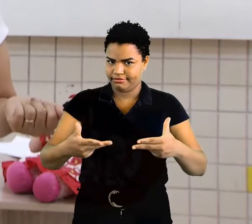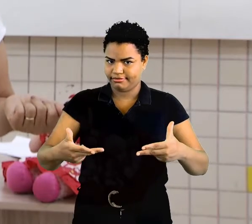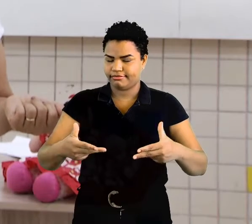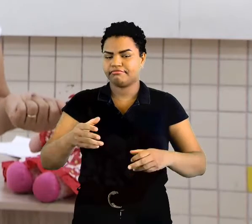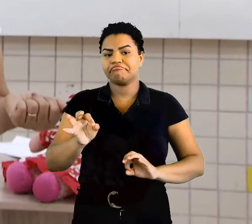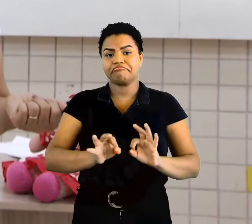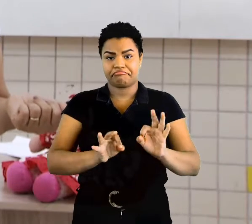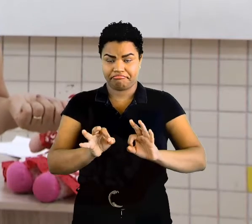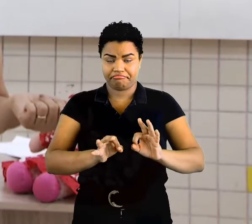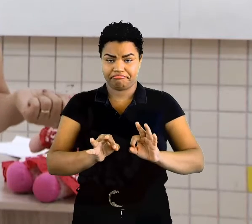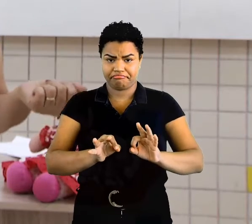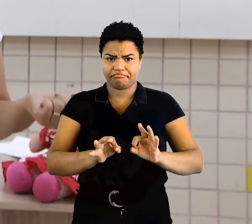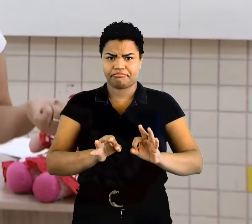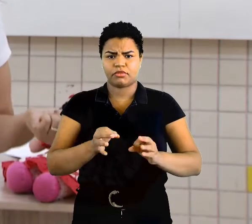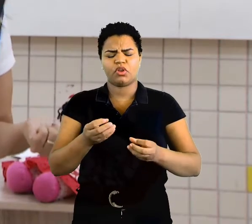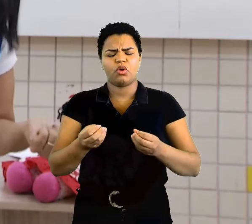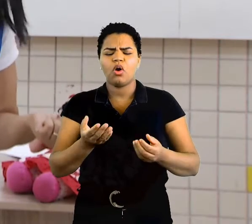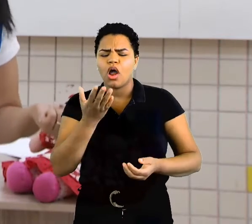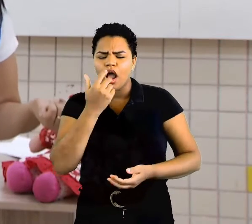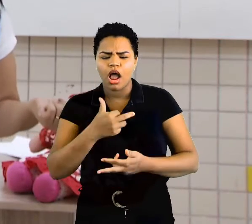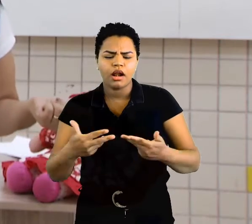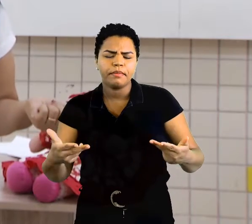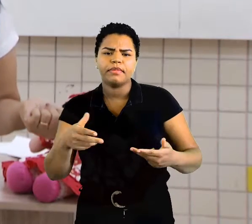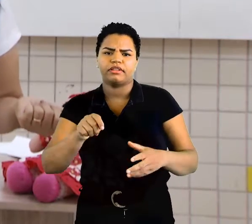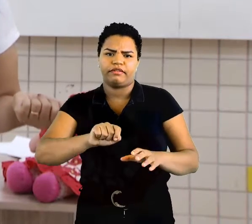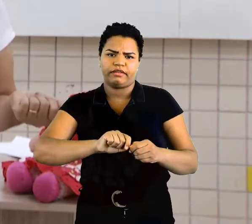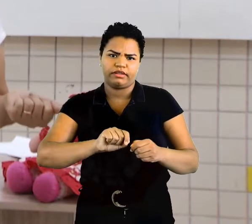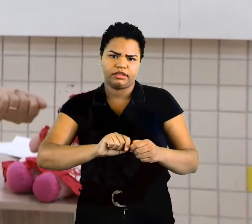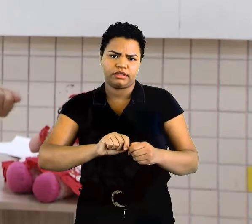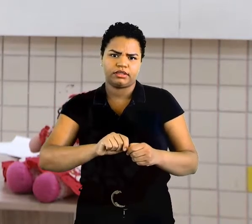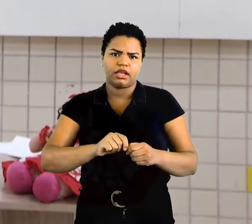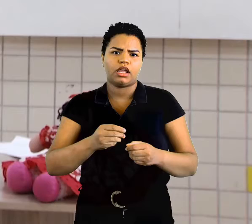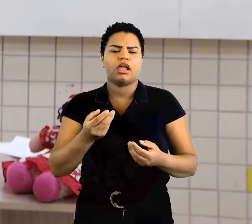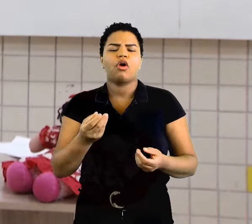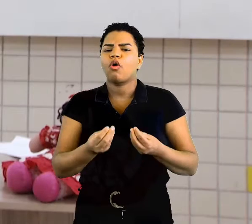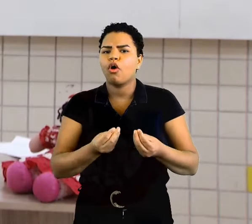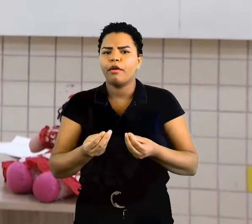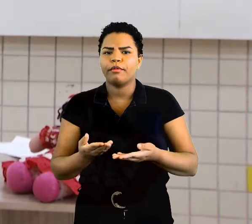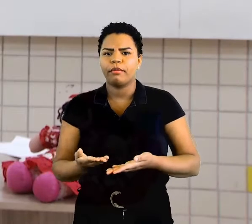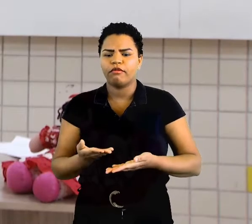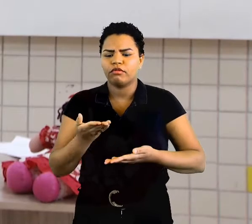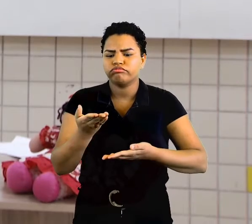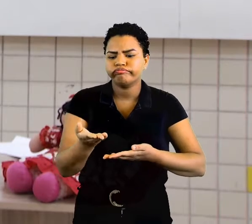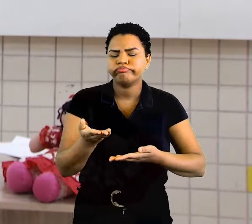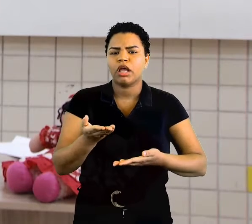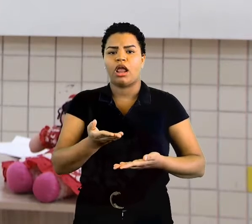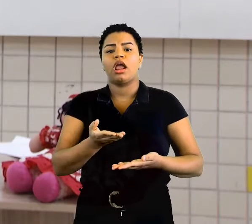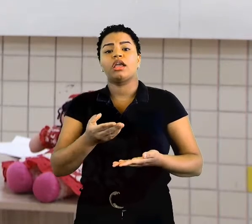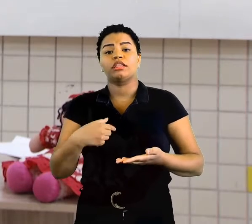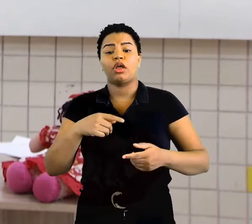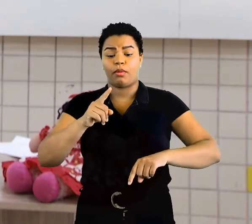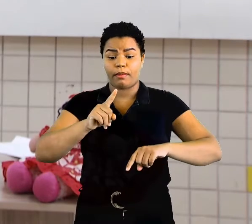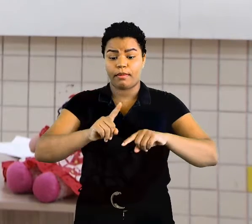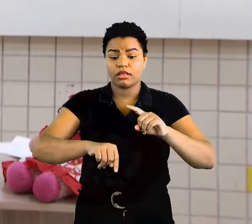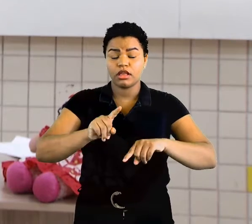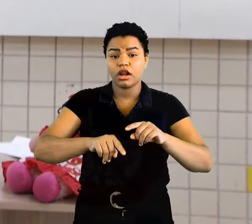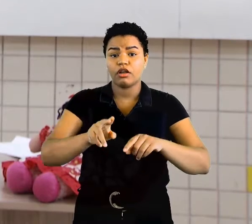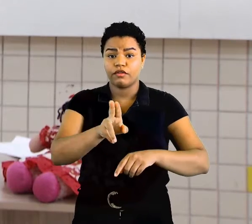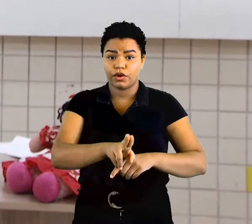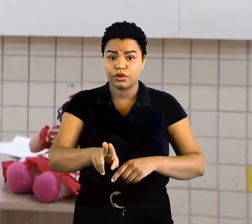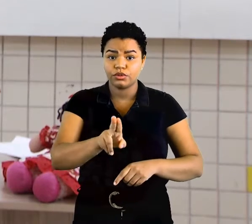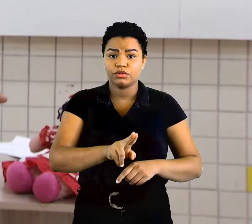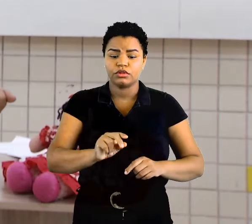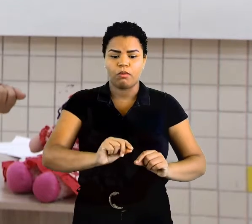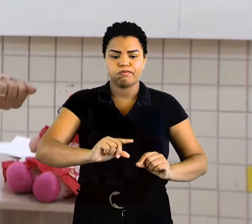fazer esses alimentos? Que passo você vai seguir? Quais os utensílios vocês vão utilizar? Quais as medidas de cada um?